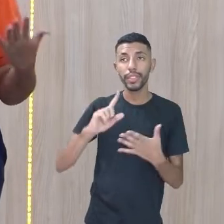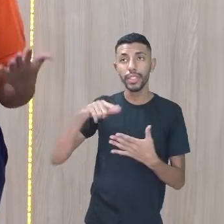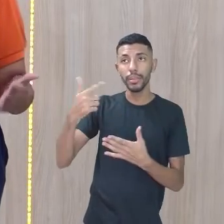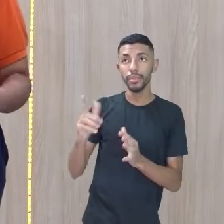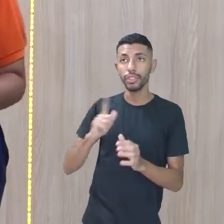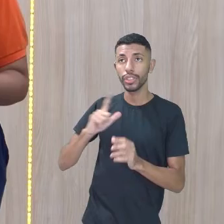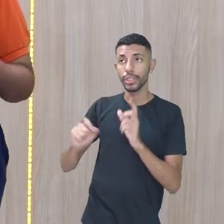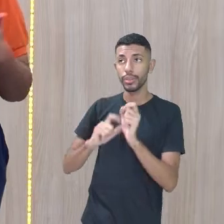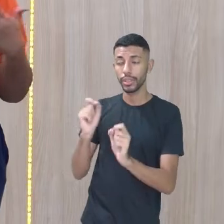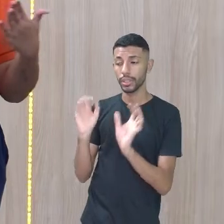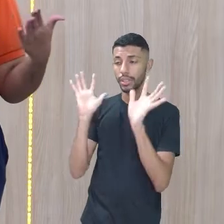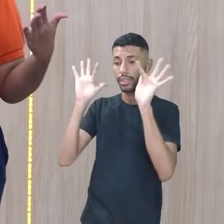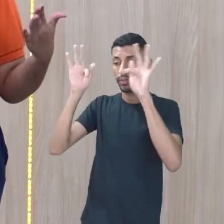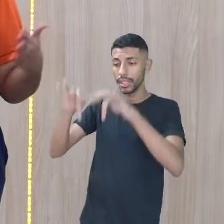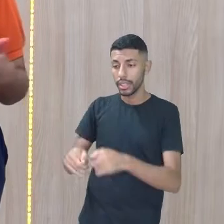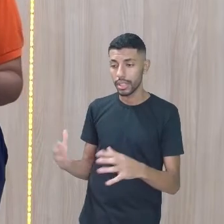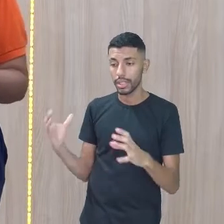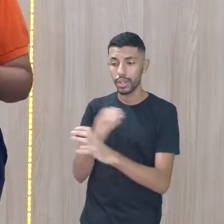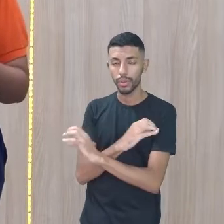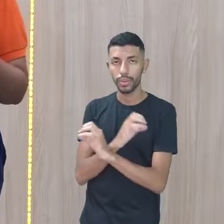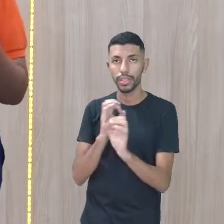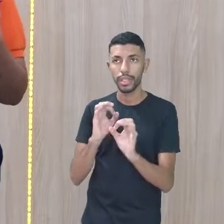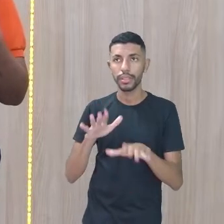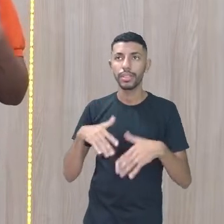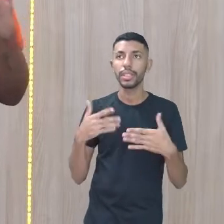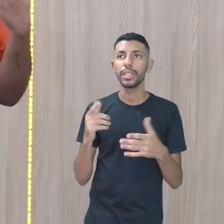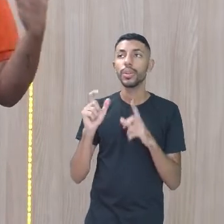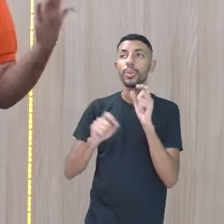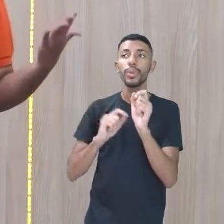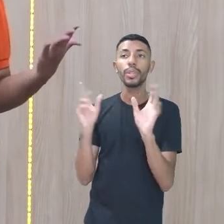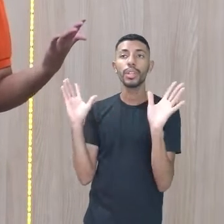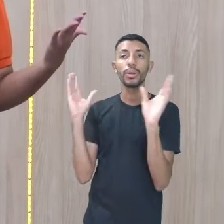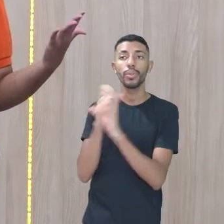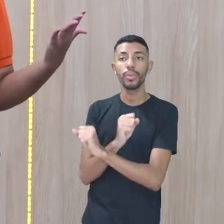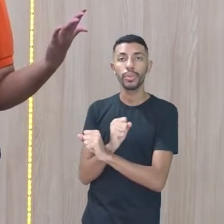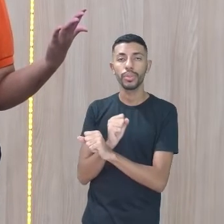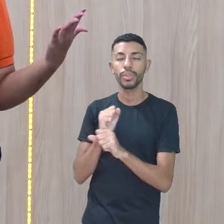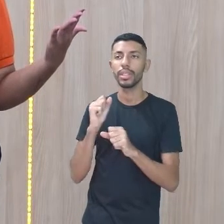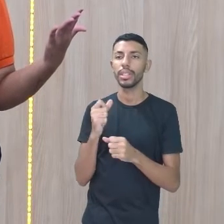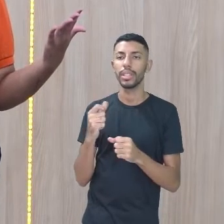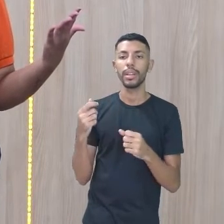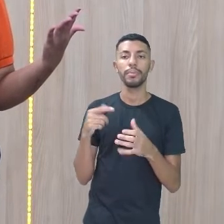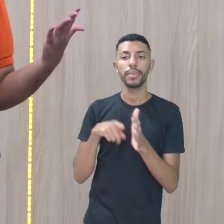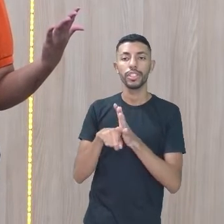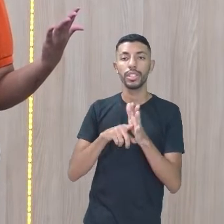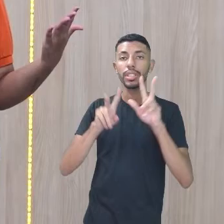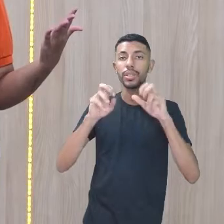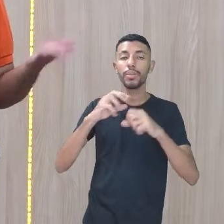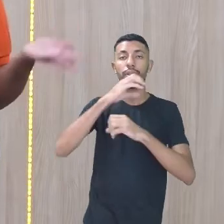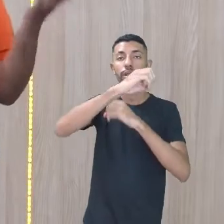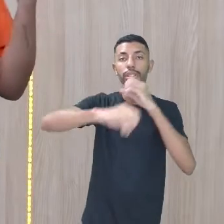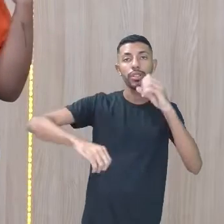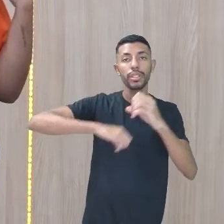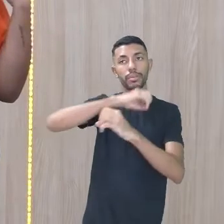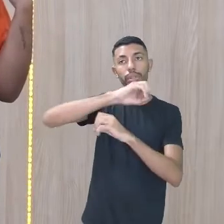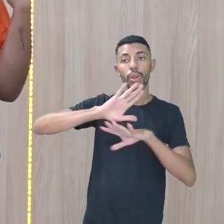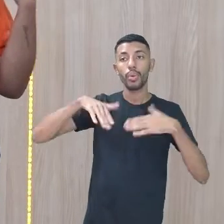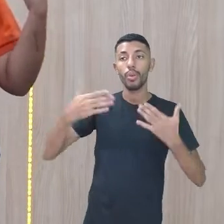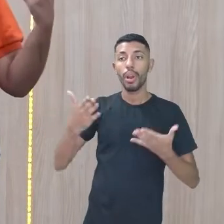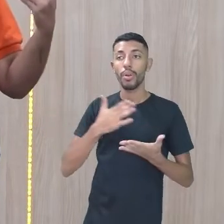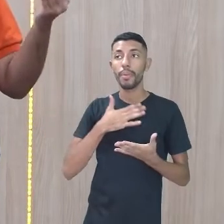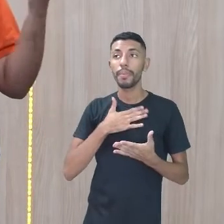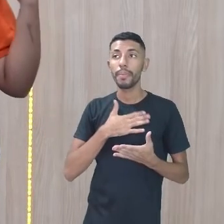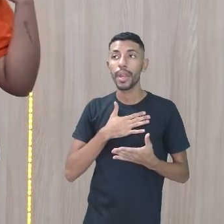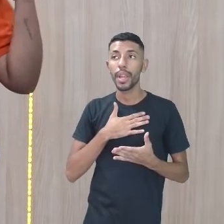parte de finalização e de conclusão. O que é que eu concluí da minha pesquisa sobre o sistema solar? Quais são as